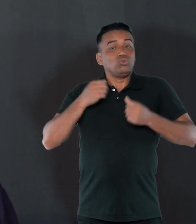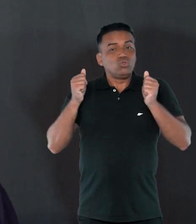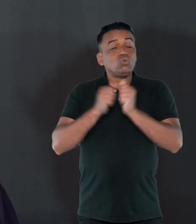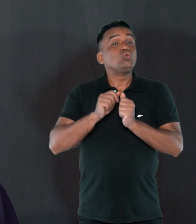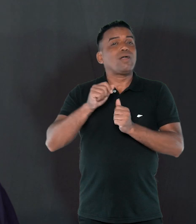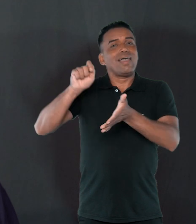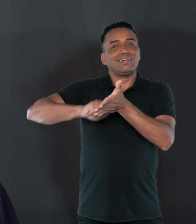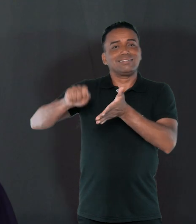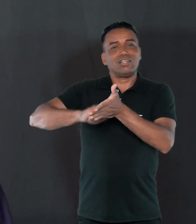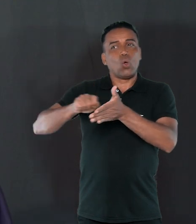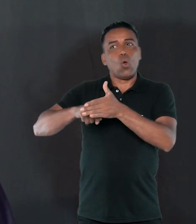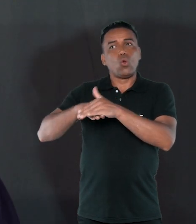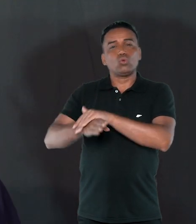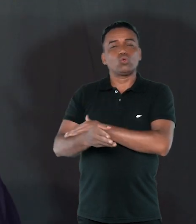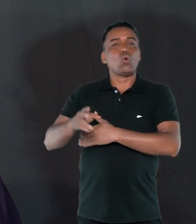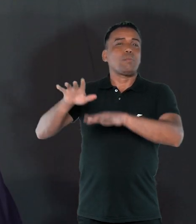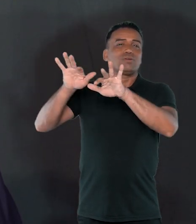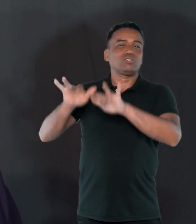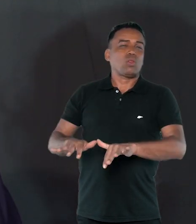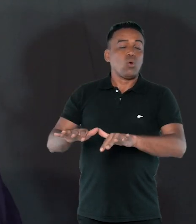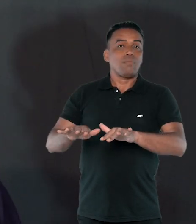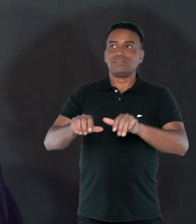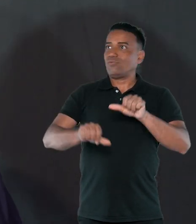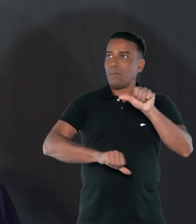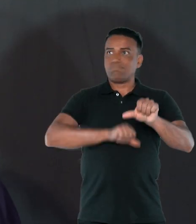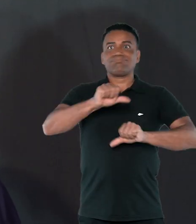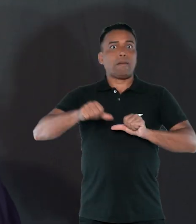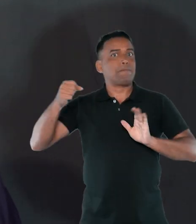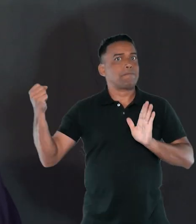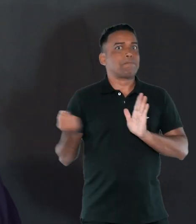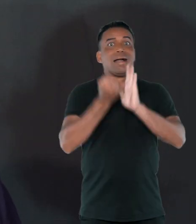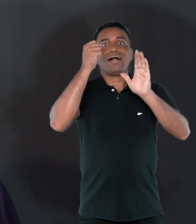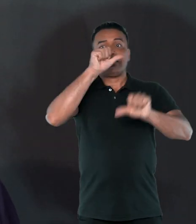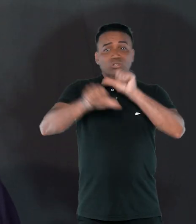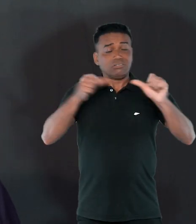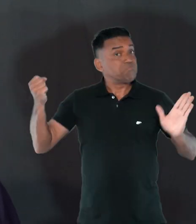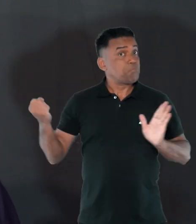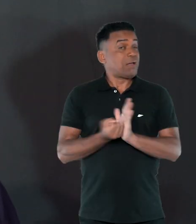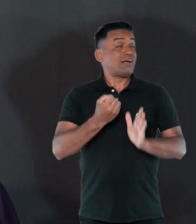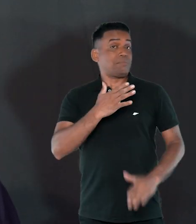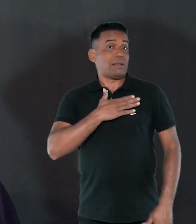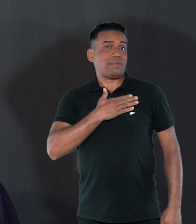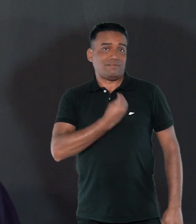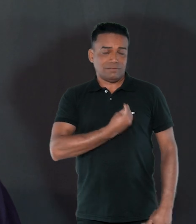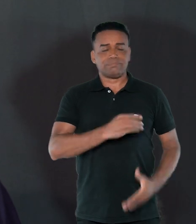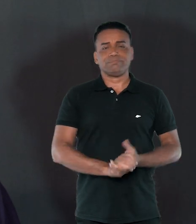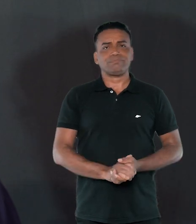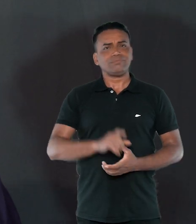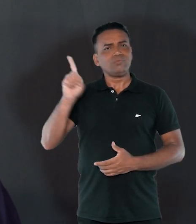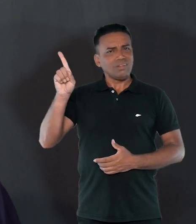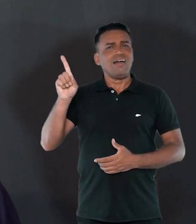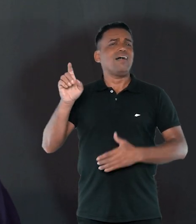tornei. Né? Mas teve uma virada muito, muito marcante para mim. A agência estava fazendo uma